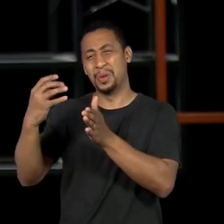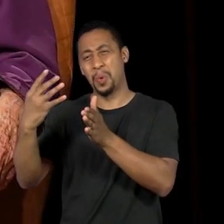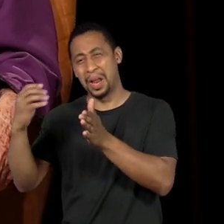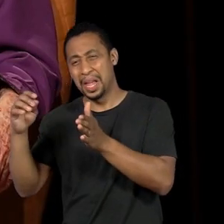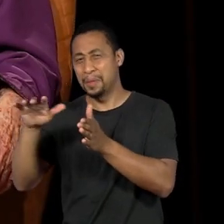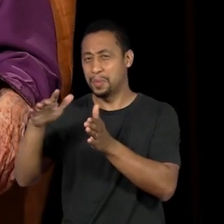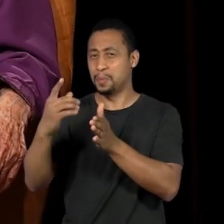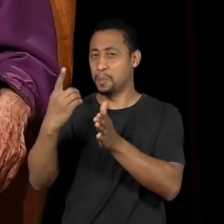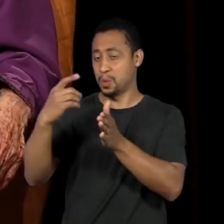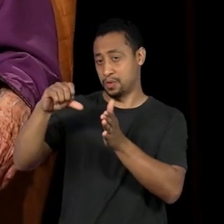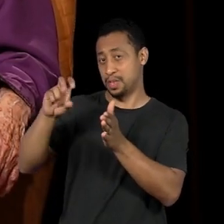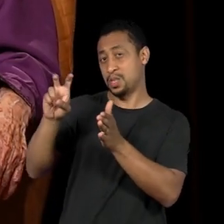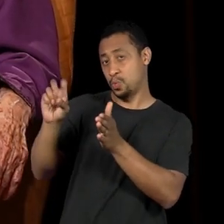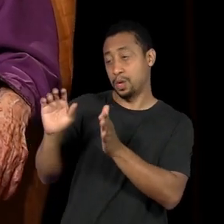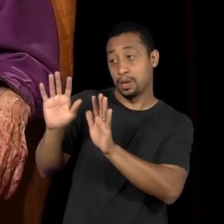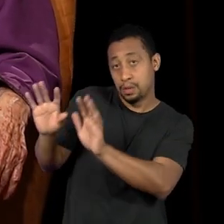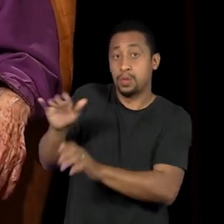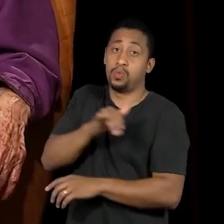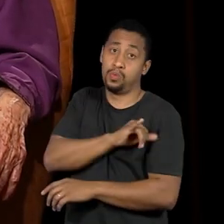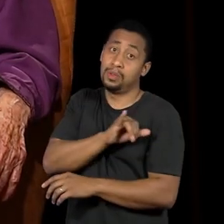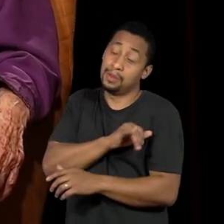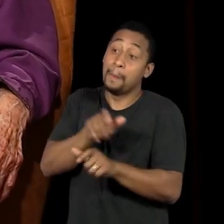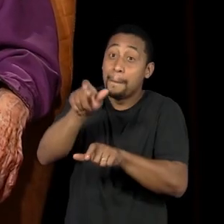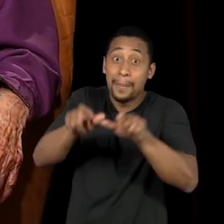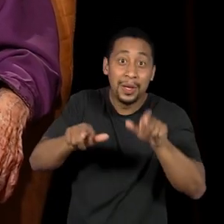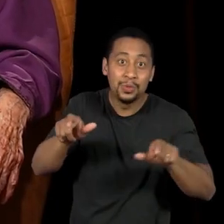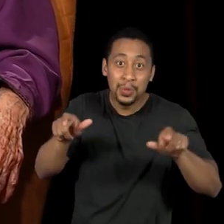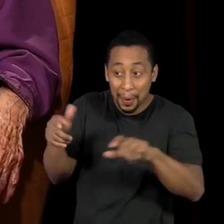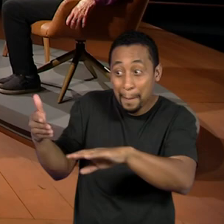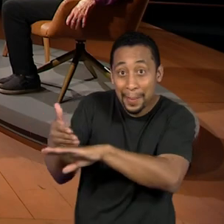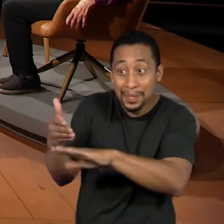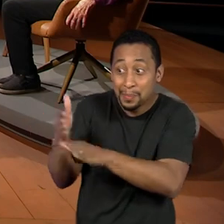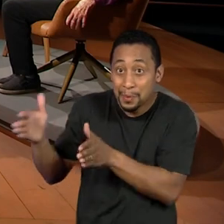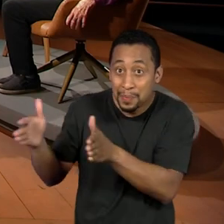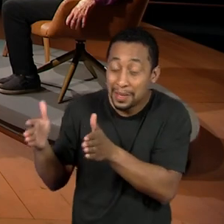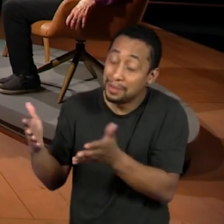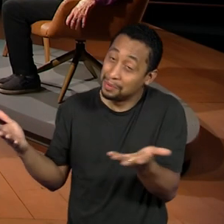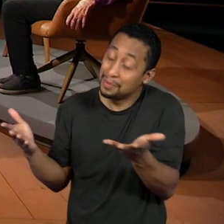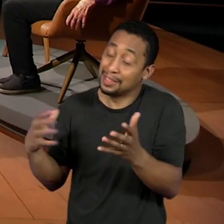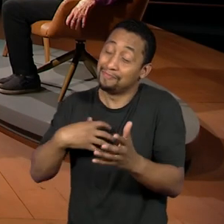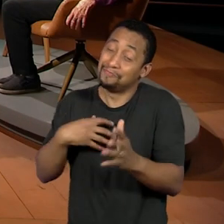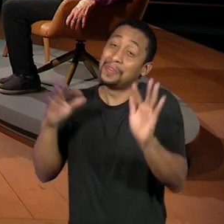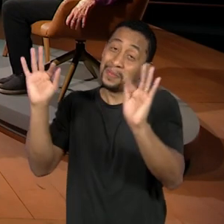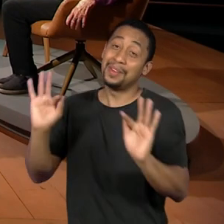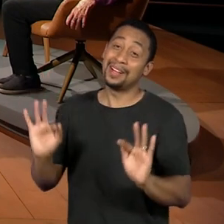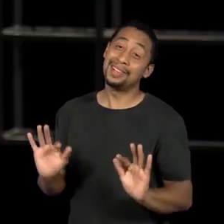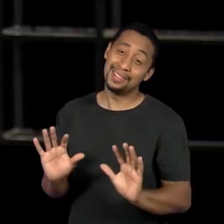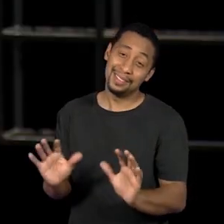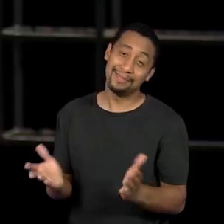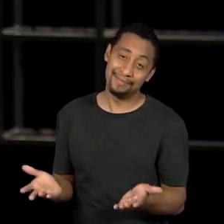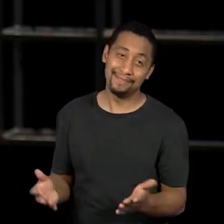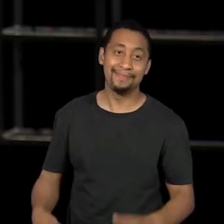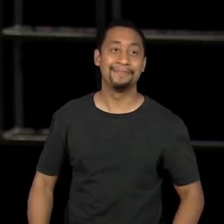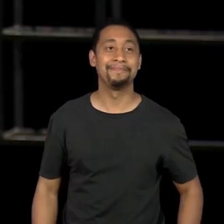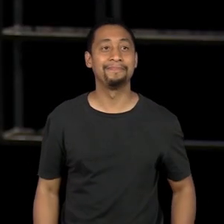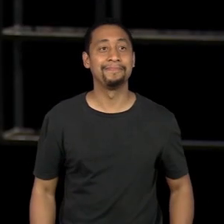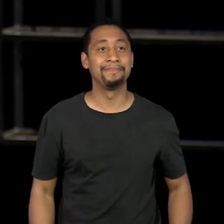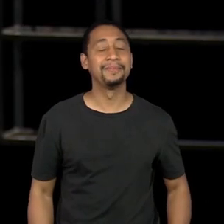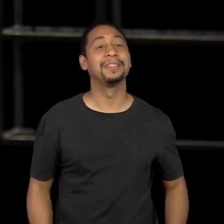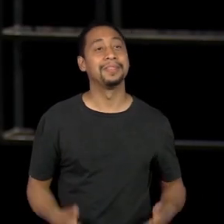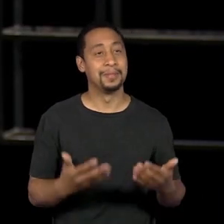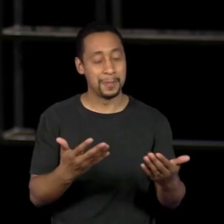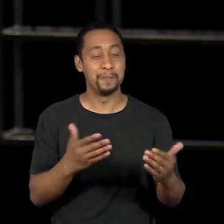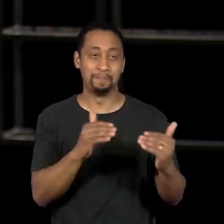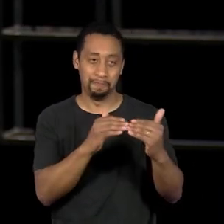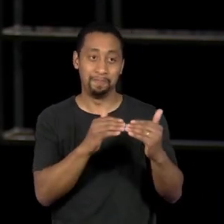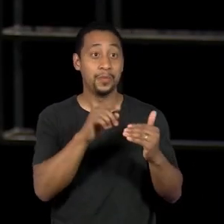Feliz daquele que teve a oportunidade de presenciar e de viver tudo isso. É. E você fez uma grande turnê por